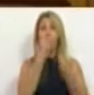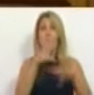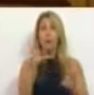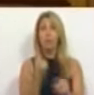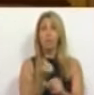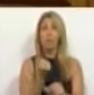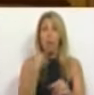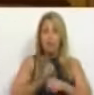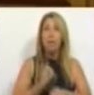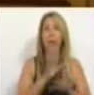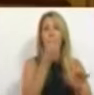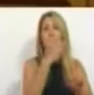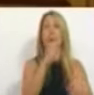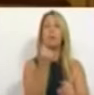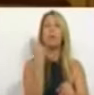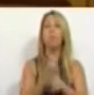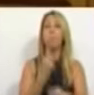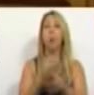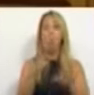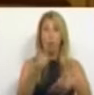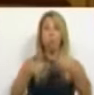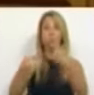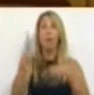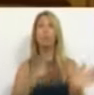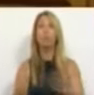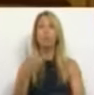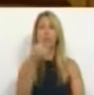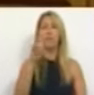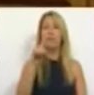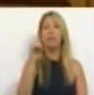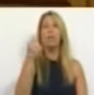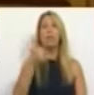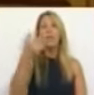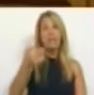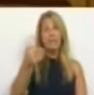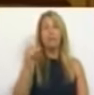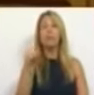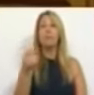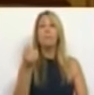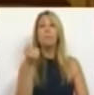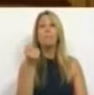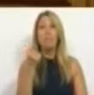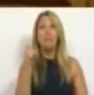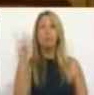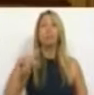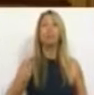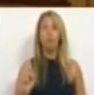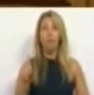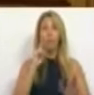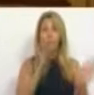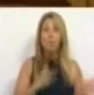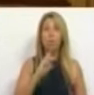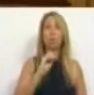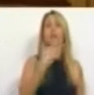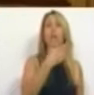hoje vendido na exploração a 26, 27 cêntimos por quilograma, enquanto produzi-lo custa no mínimo 31 cêntimos.